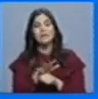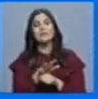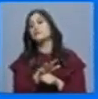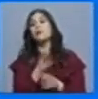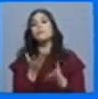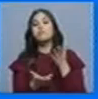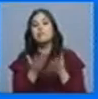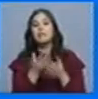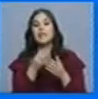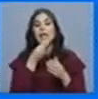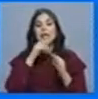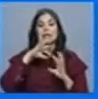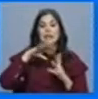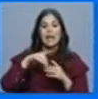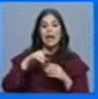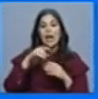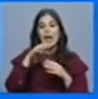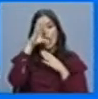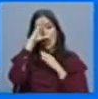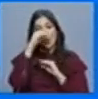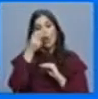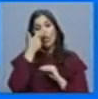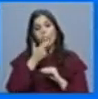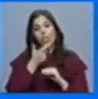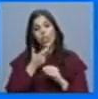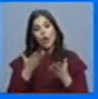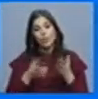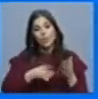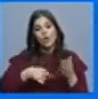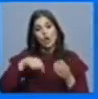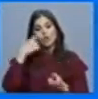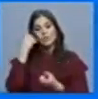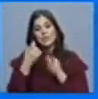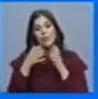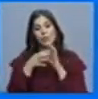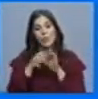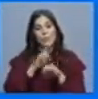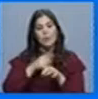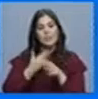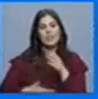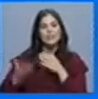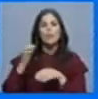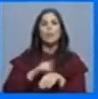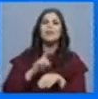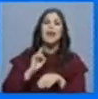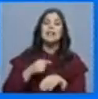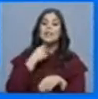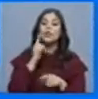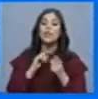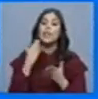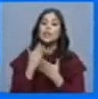teriam que ser mais fracas do que aquilo que nós pensávamos, precisamente naquela altura. Qual altura? O que diz este estudo é